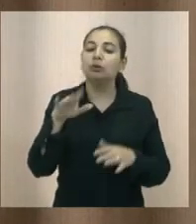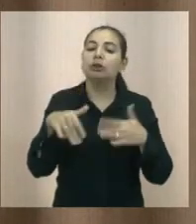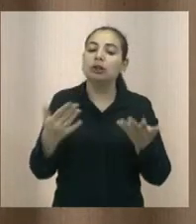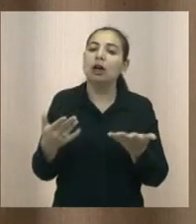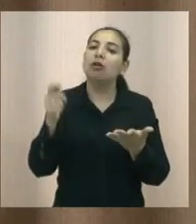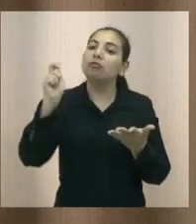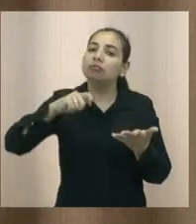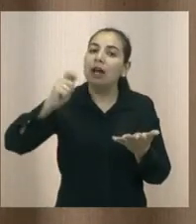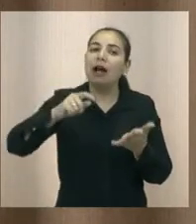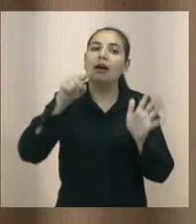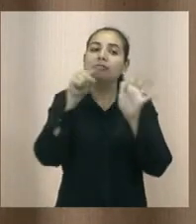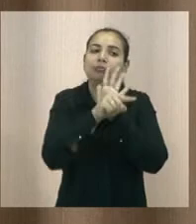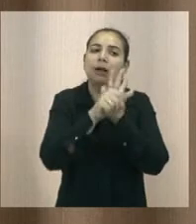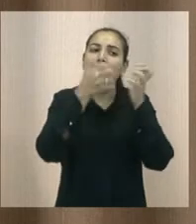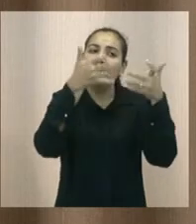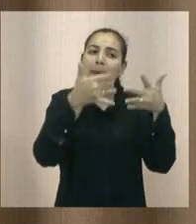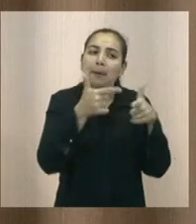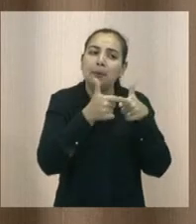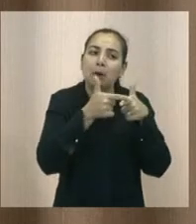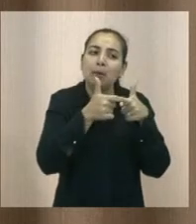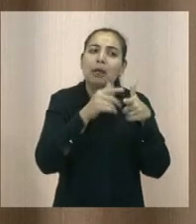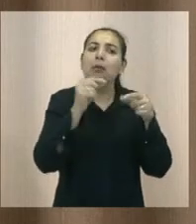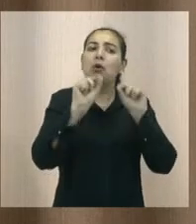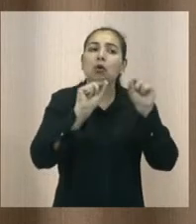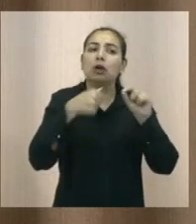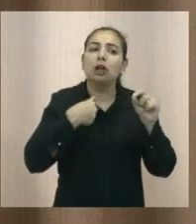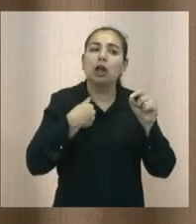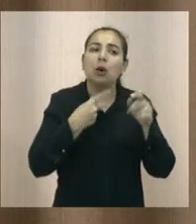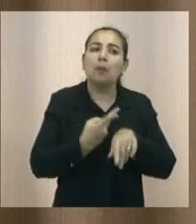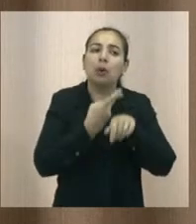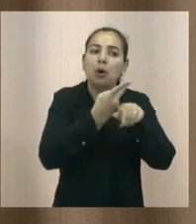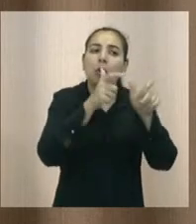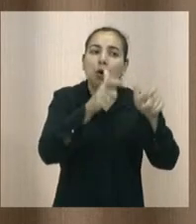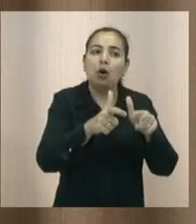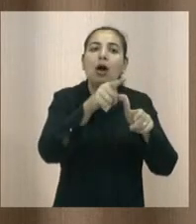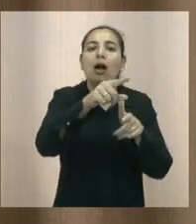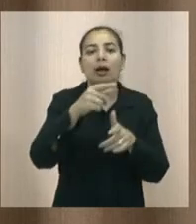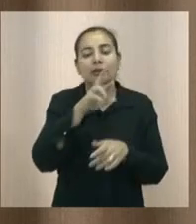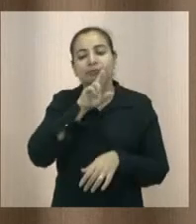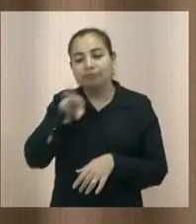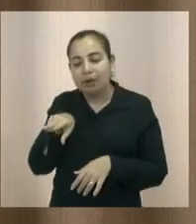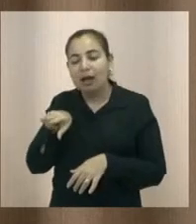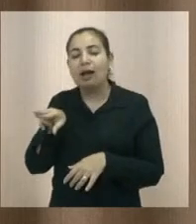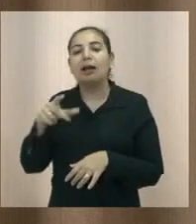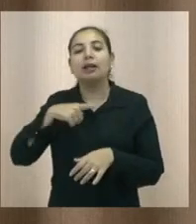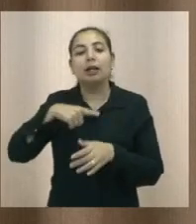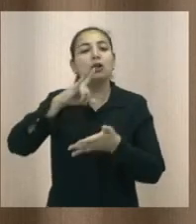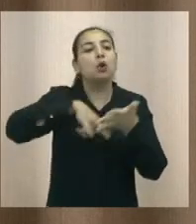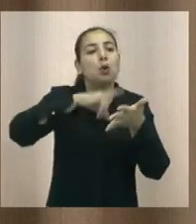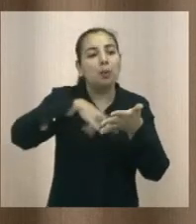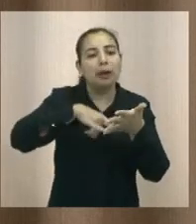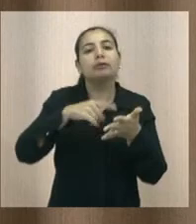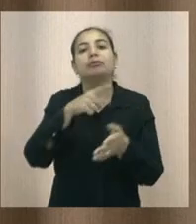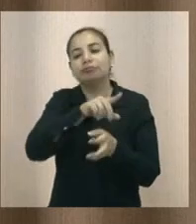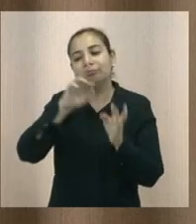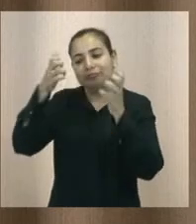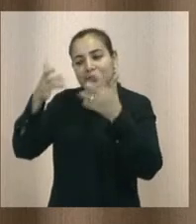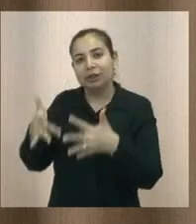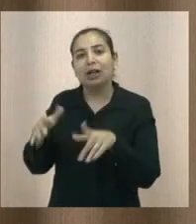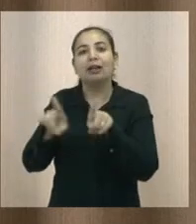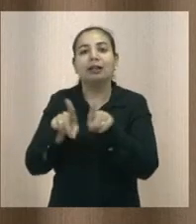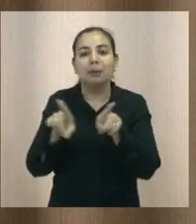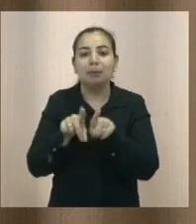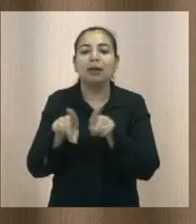qual o local que você vai procurar, de acordo com as suas necessidades, e qual a documentação que você deve levar. Então, tão importante também